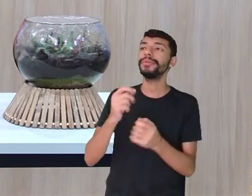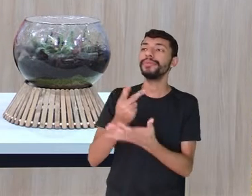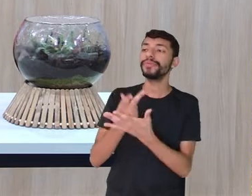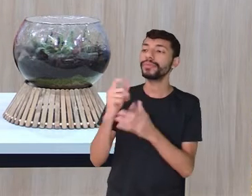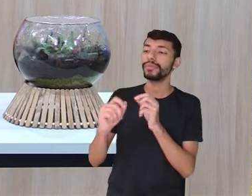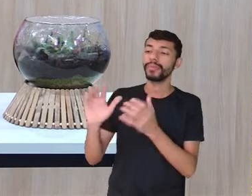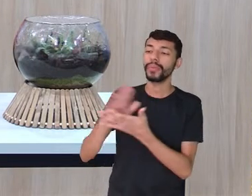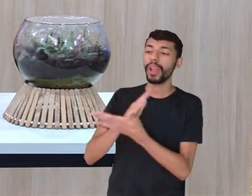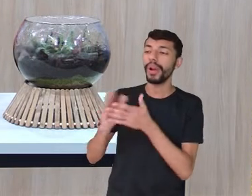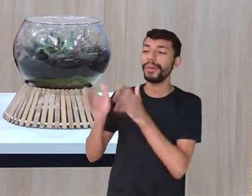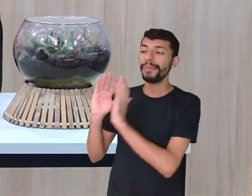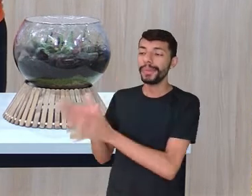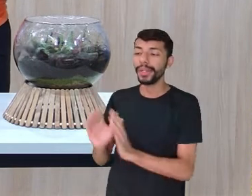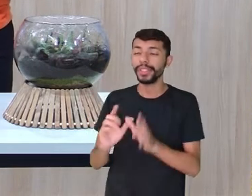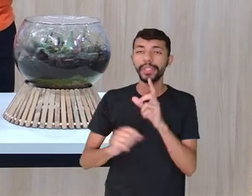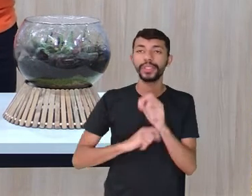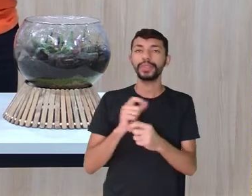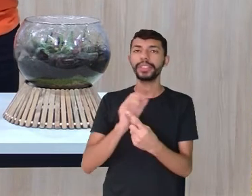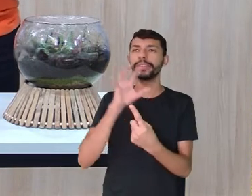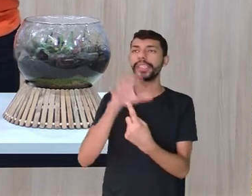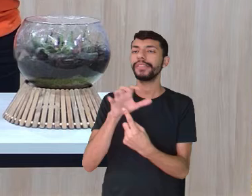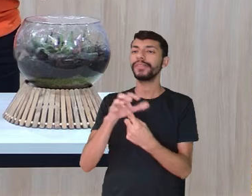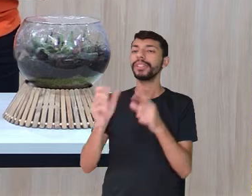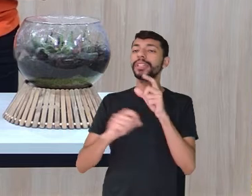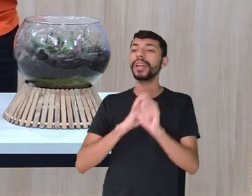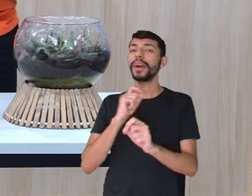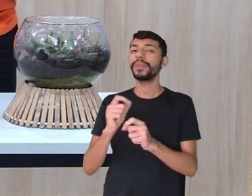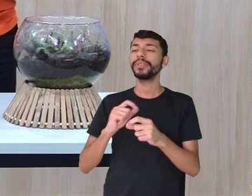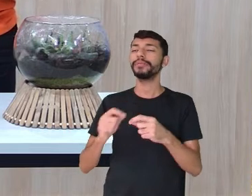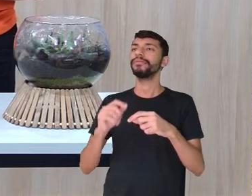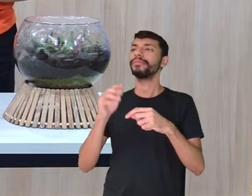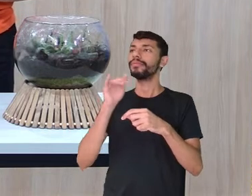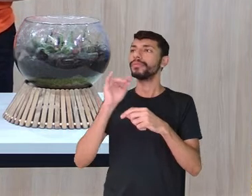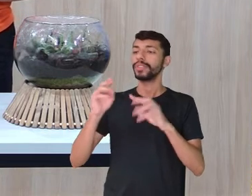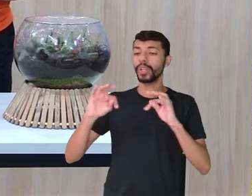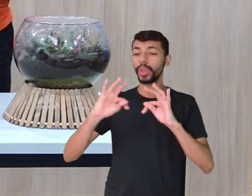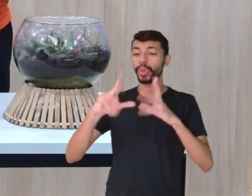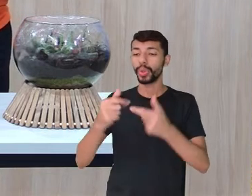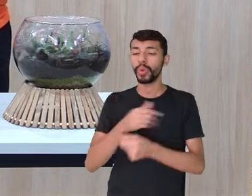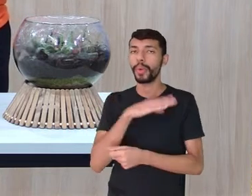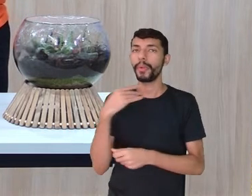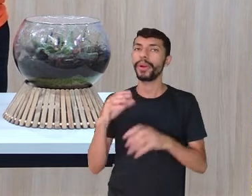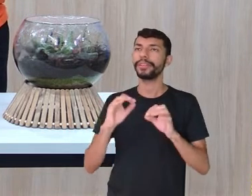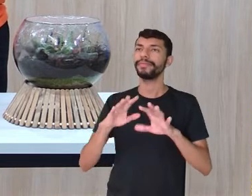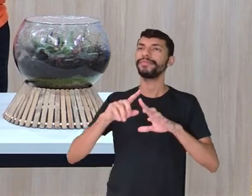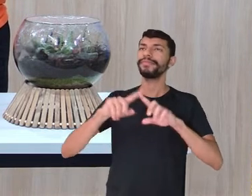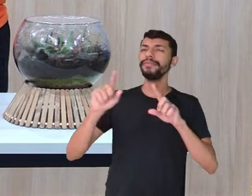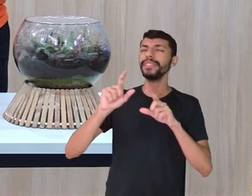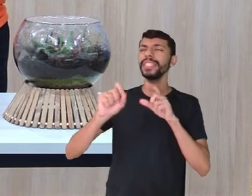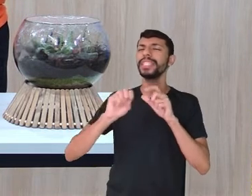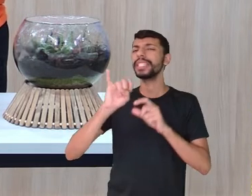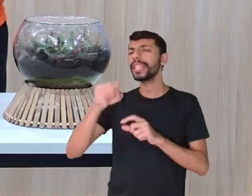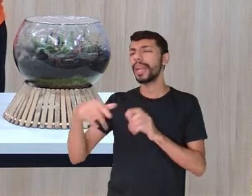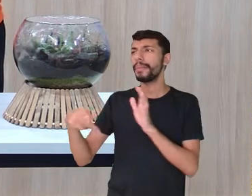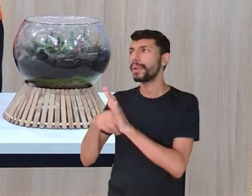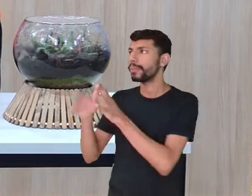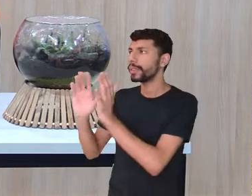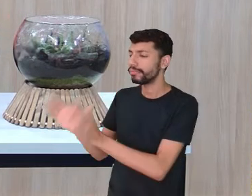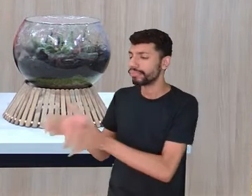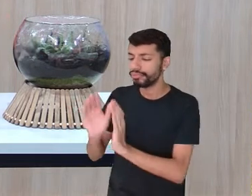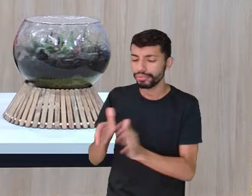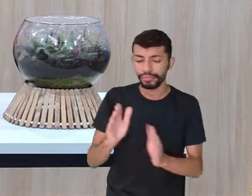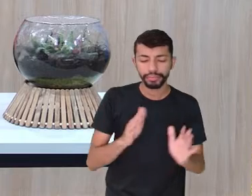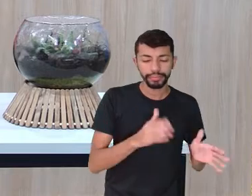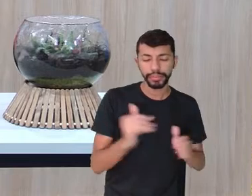algum processo que vai interferir naquela espécie ali, que morram todos. Mas se for uma cadeia alimentar, um se alimentando